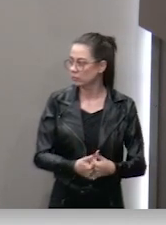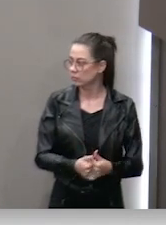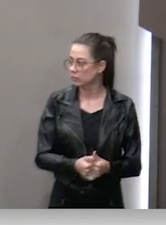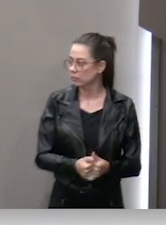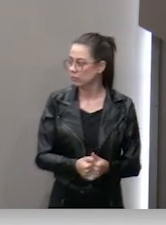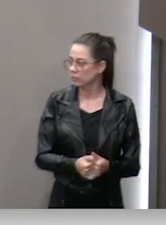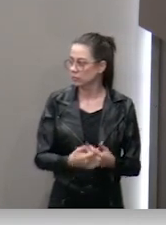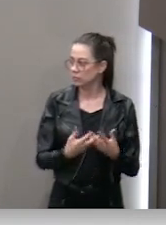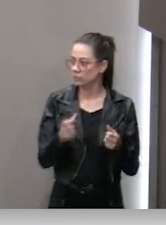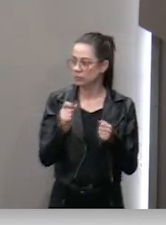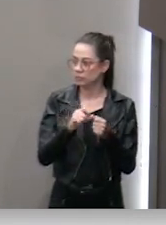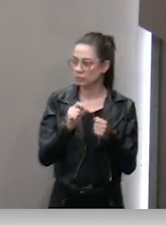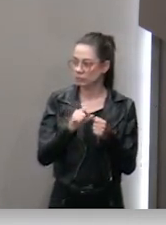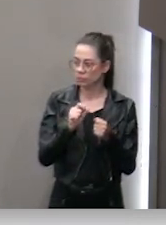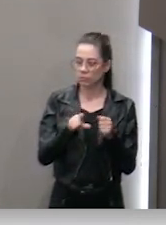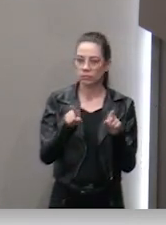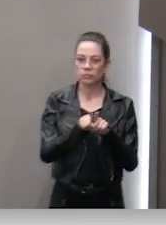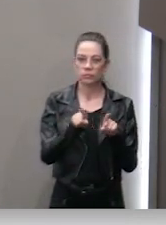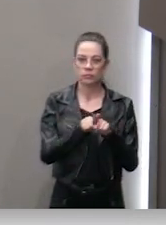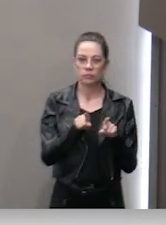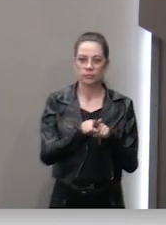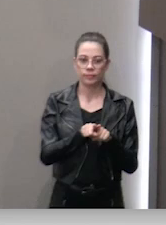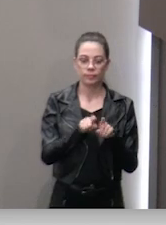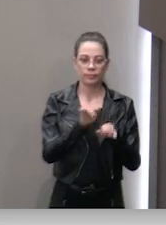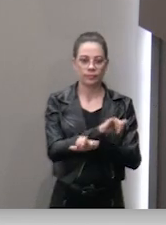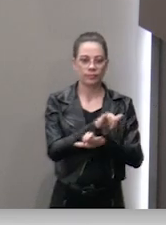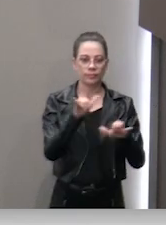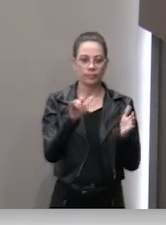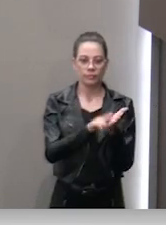Pessoal, vou fazer às vezes também aqui de jornalista, né?